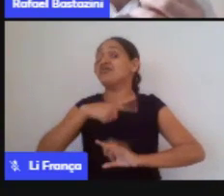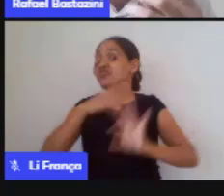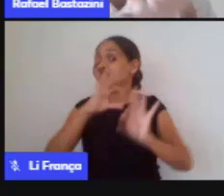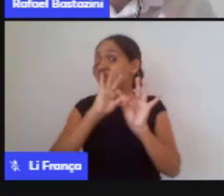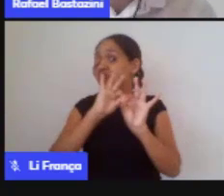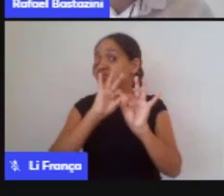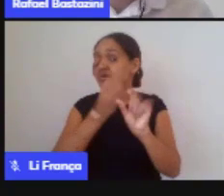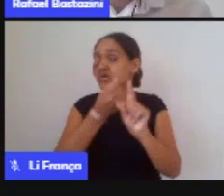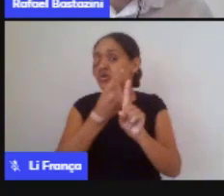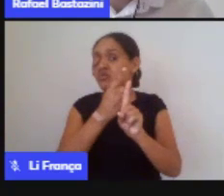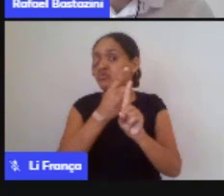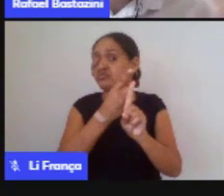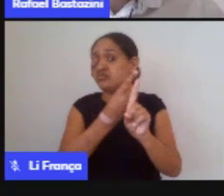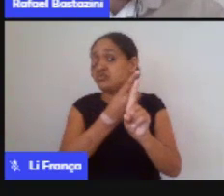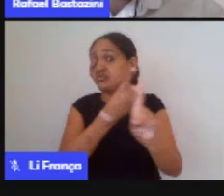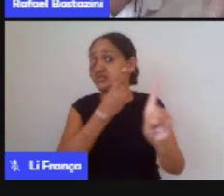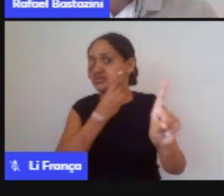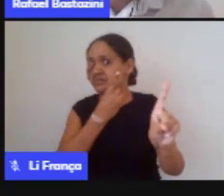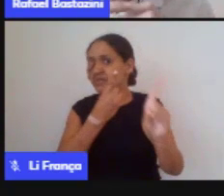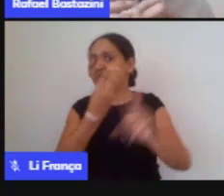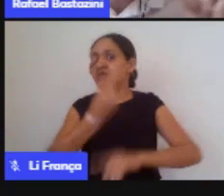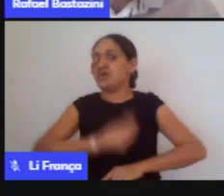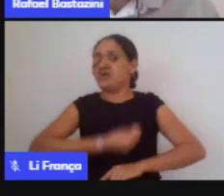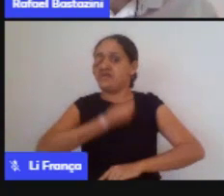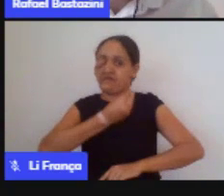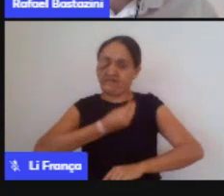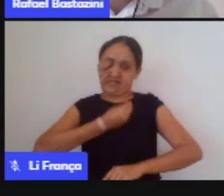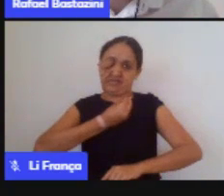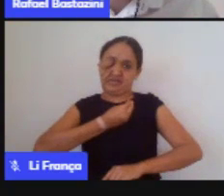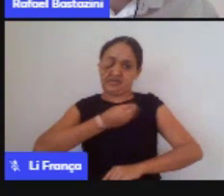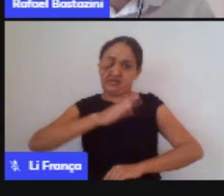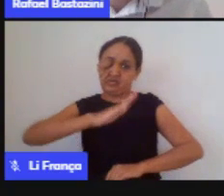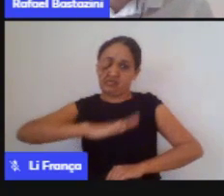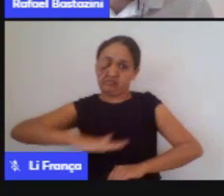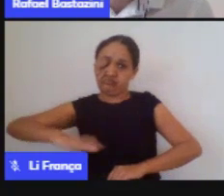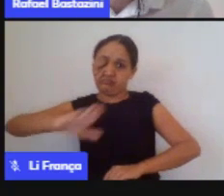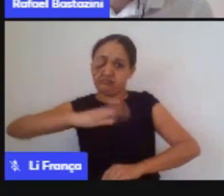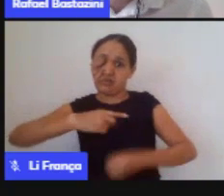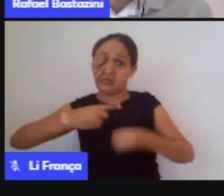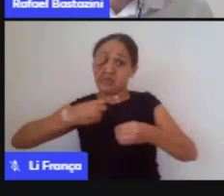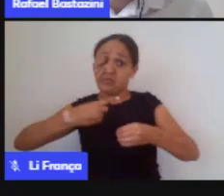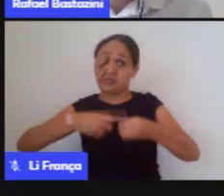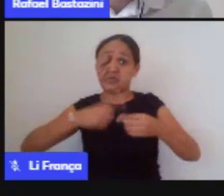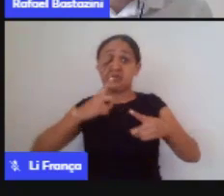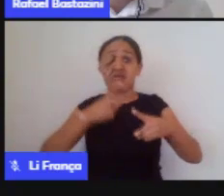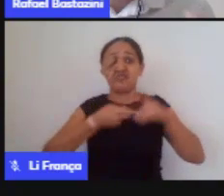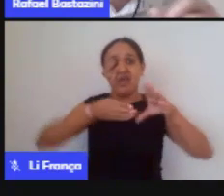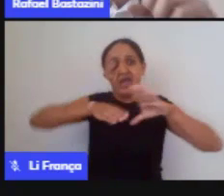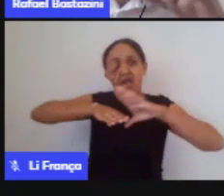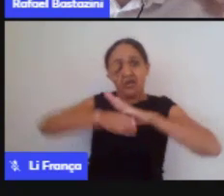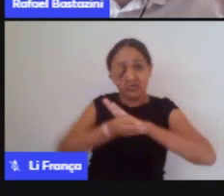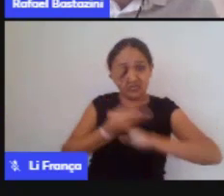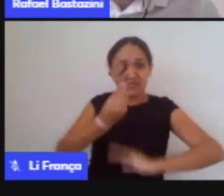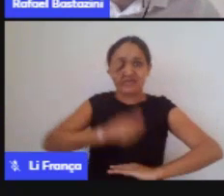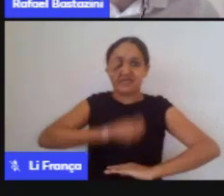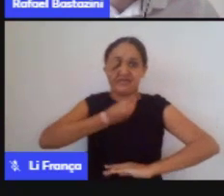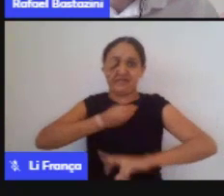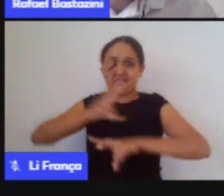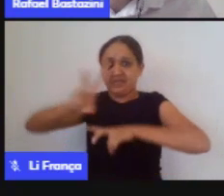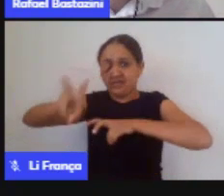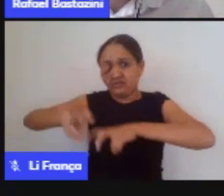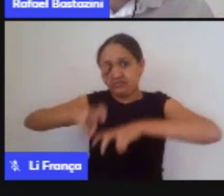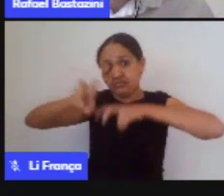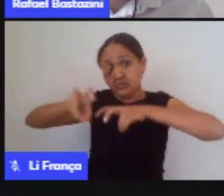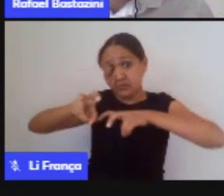distanciamento da própria vida urbana, porque elas estavam mais inseridas na vida rural do município, apesar de estar dentro